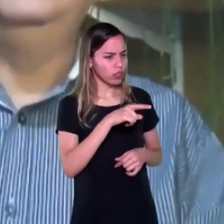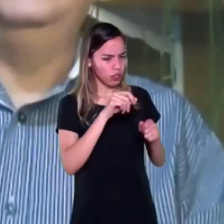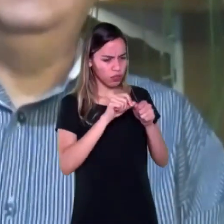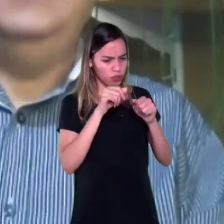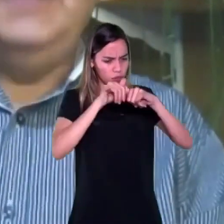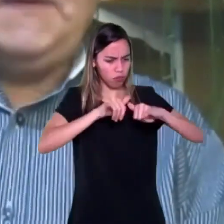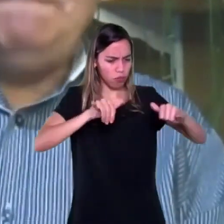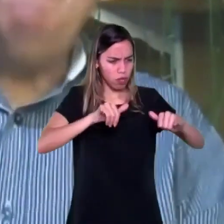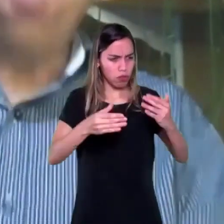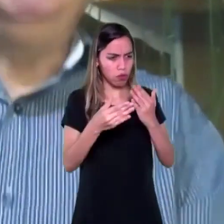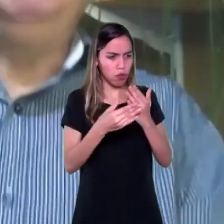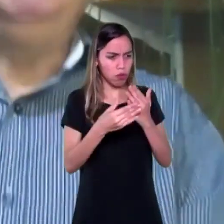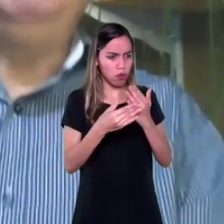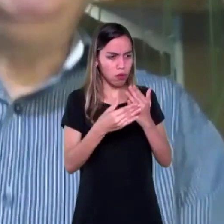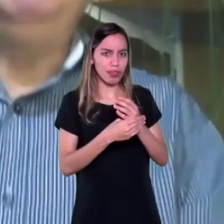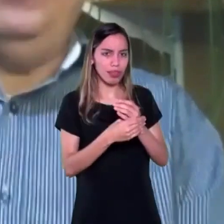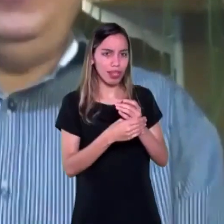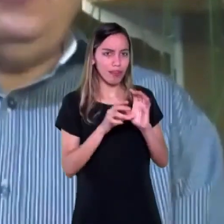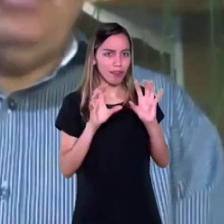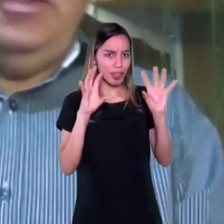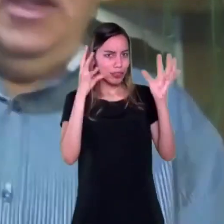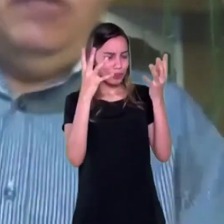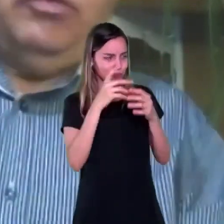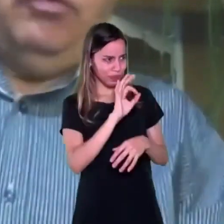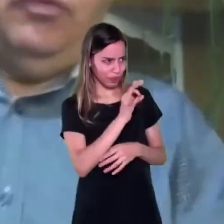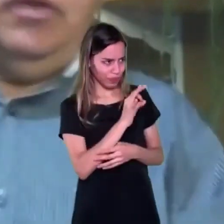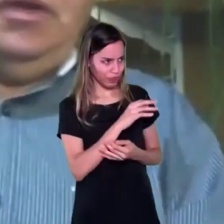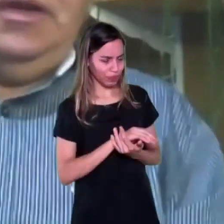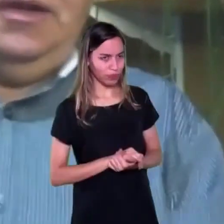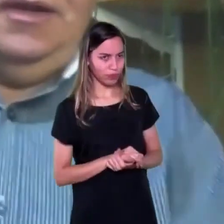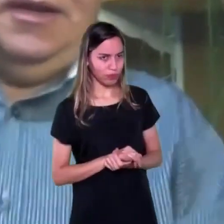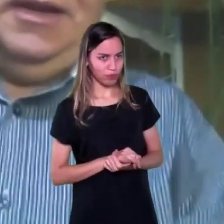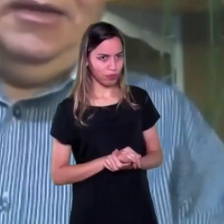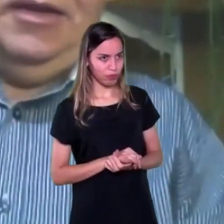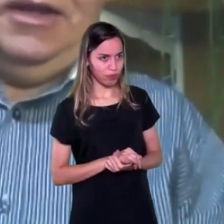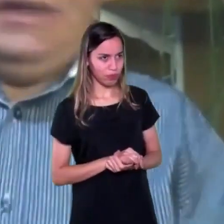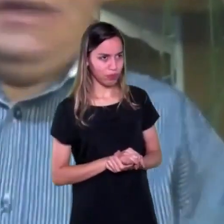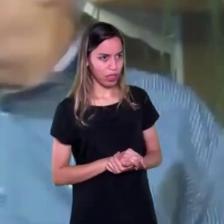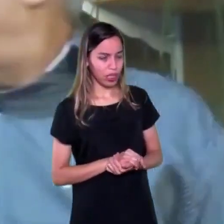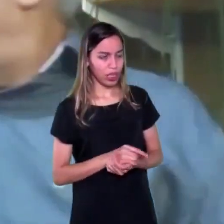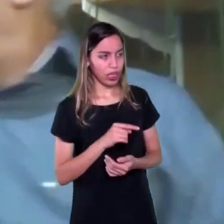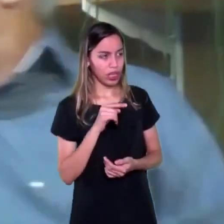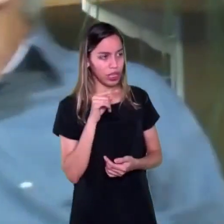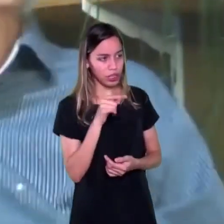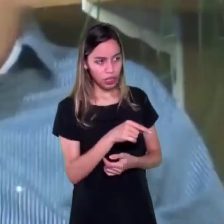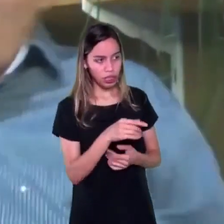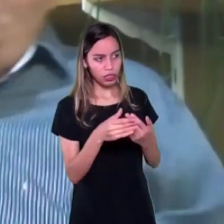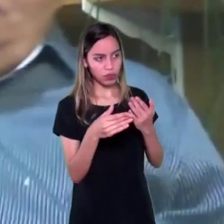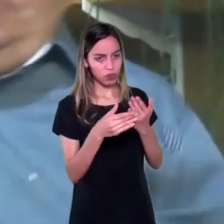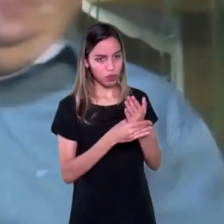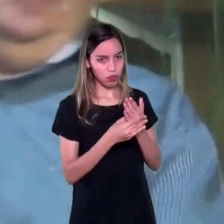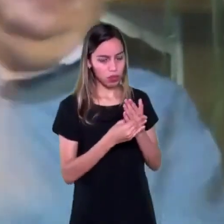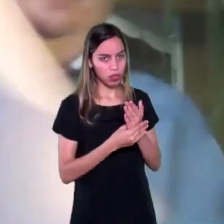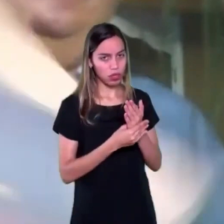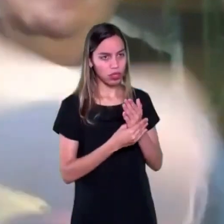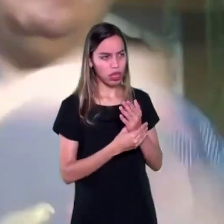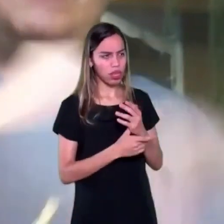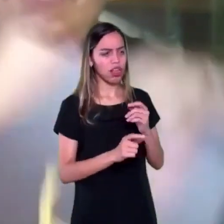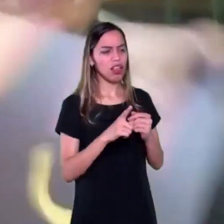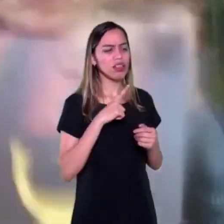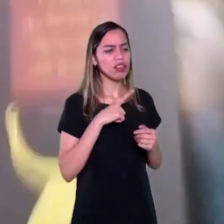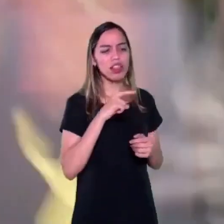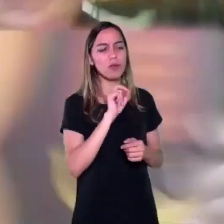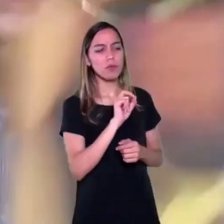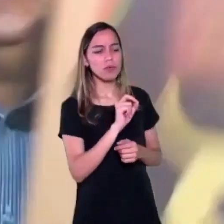livro comemorativo. Aí então, eu perguntei a respeito desse livro, né, como que esse livro, o que ele traz, como é que ele